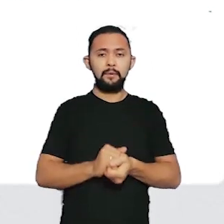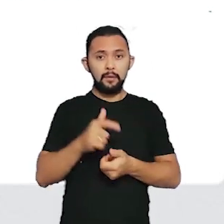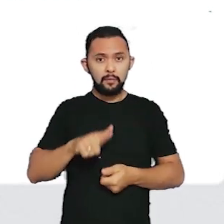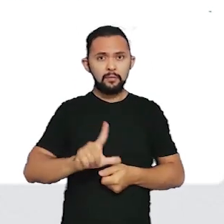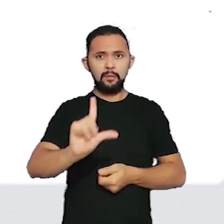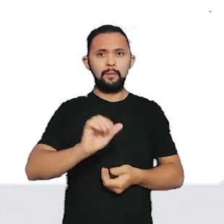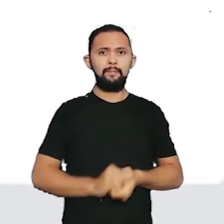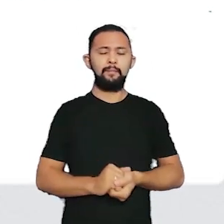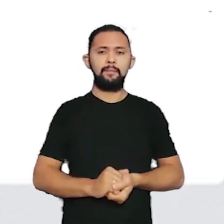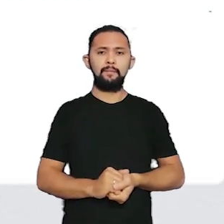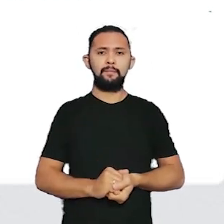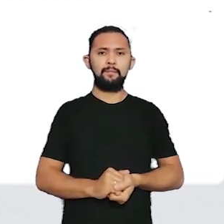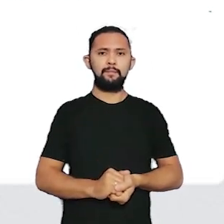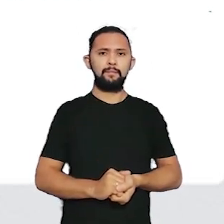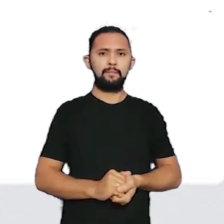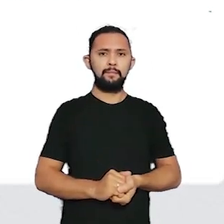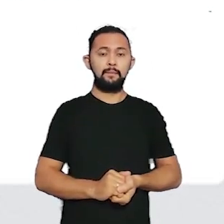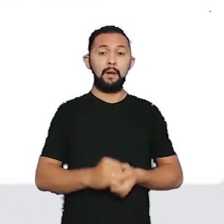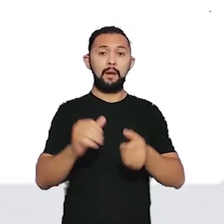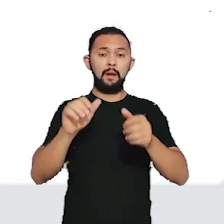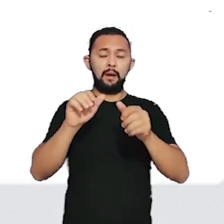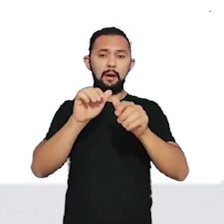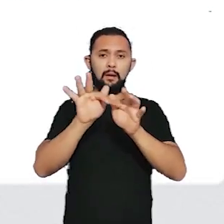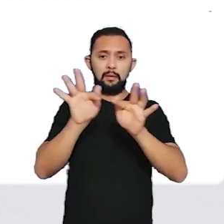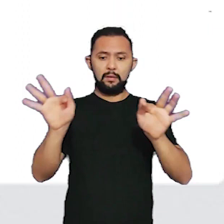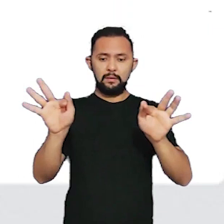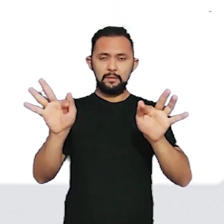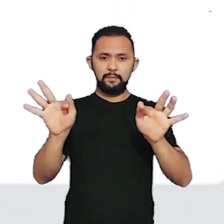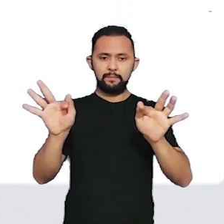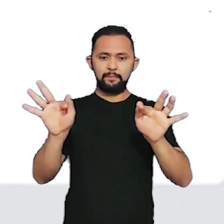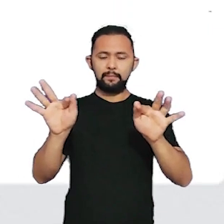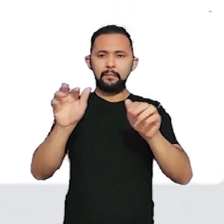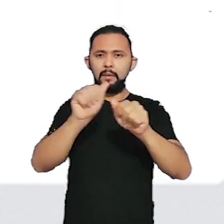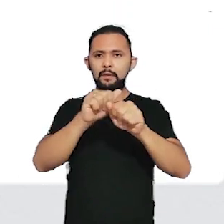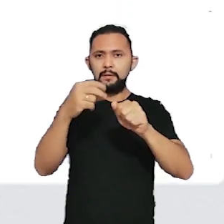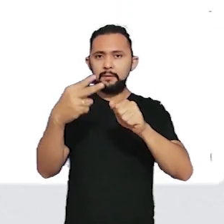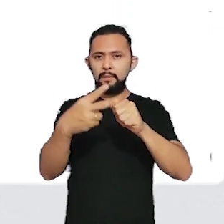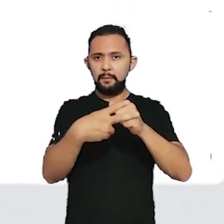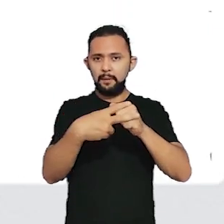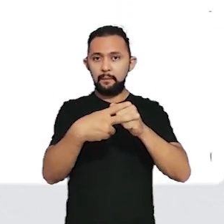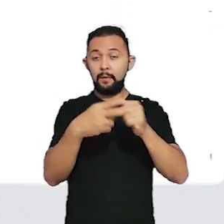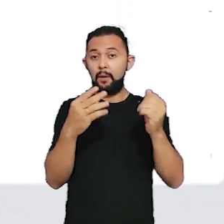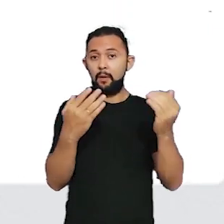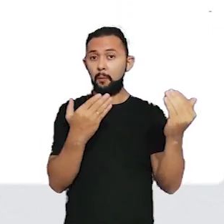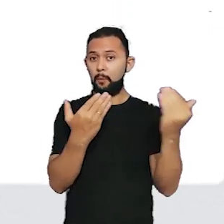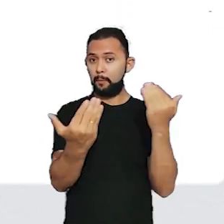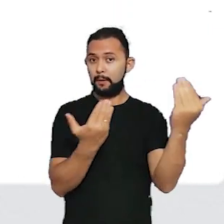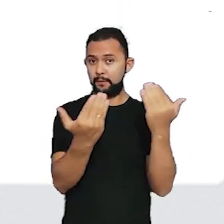para o segundo. As orações adverbiais comparativa, tá? Vão funcionar como adjunto adverbial